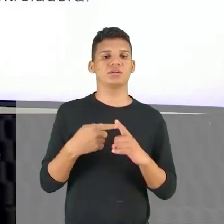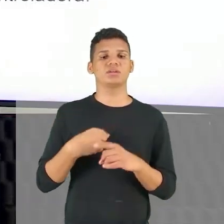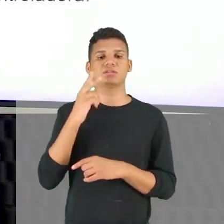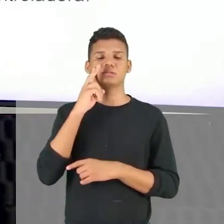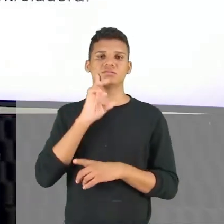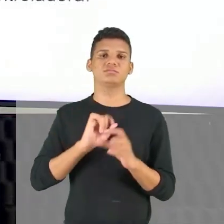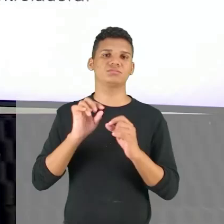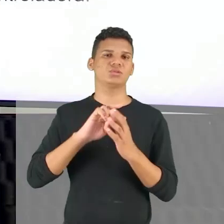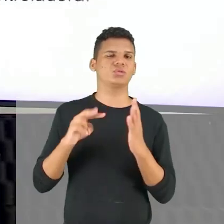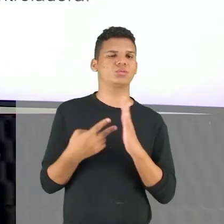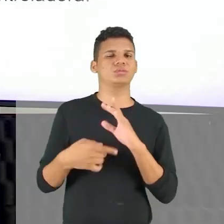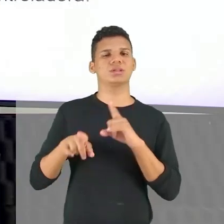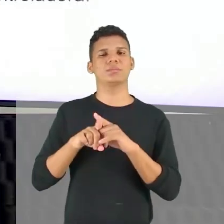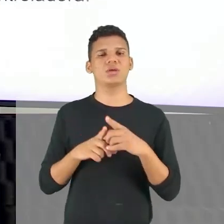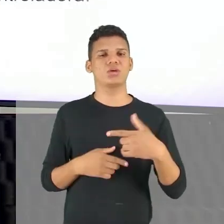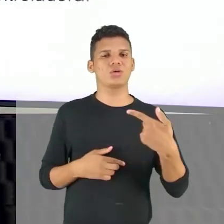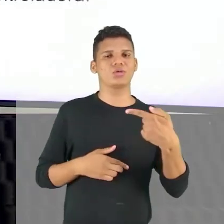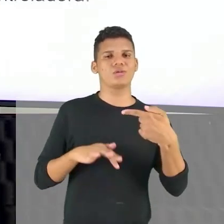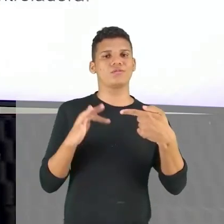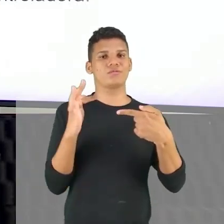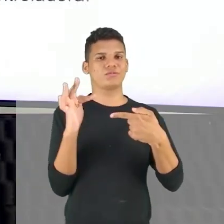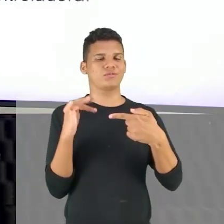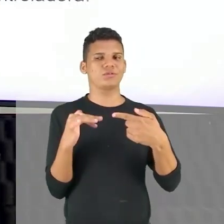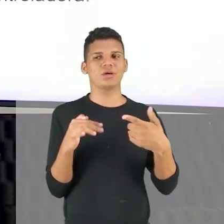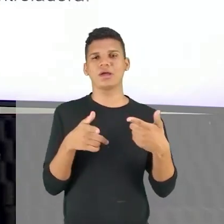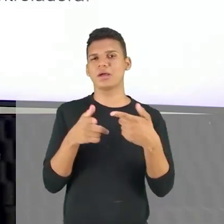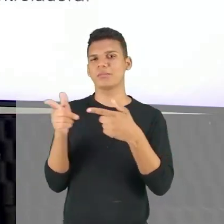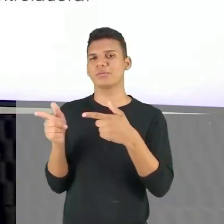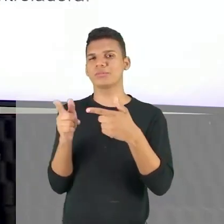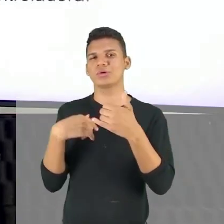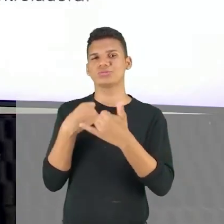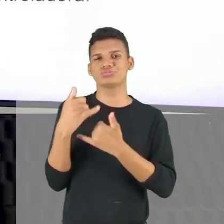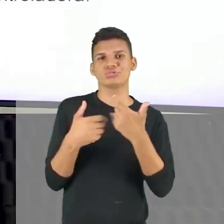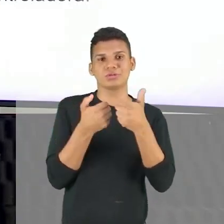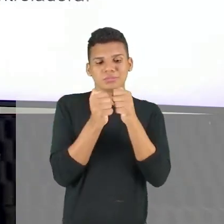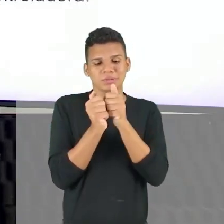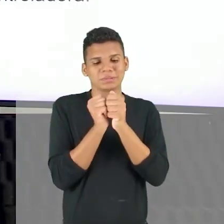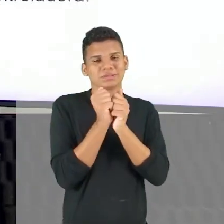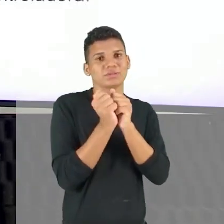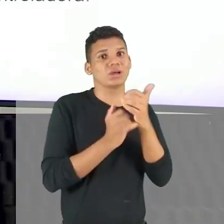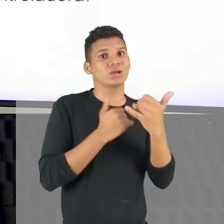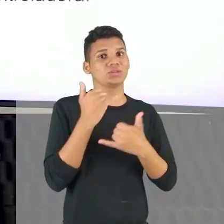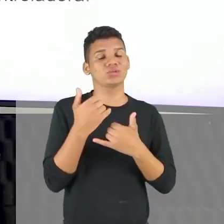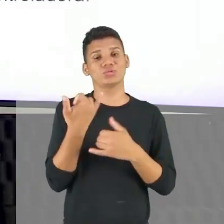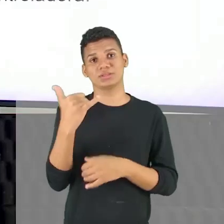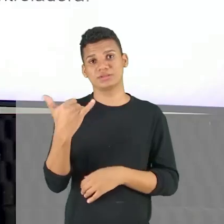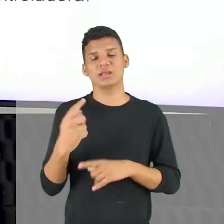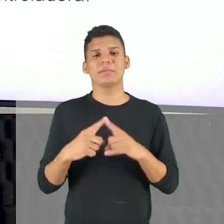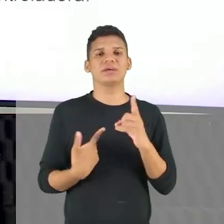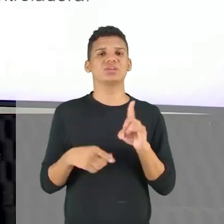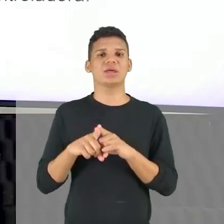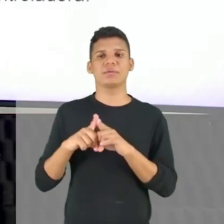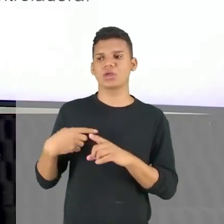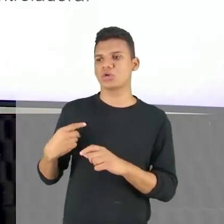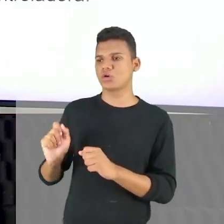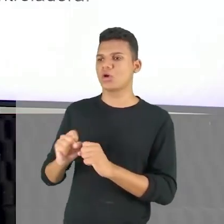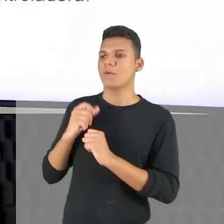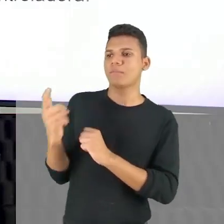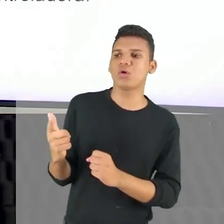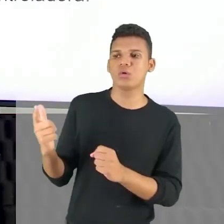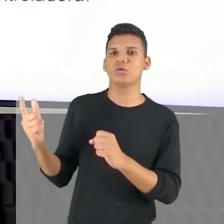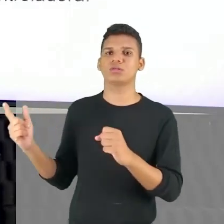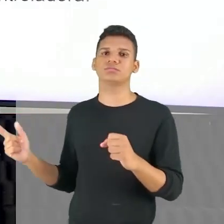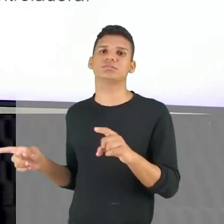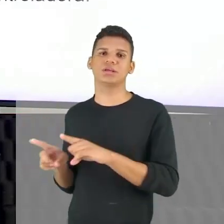do jogo do Free Fire, né, que as pessoas colocam ali uma bomba, né, onde sai ali fumaça para se esconder.